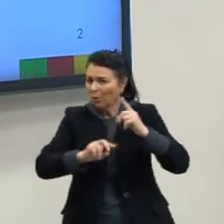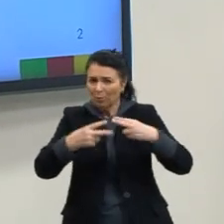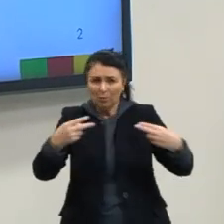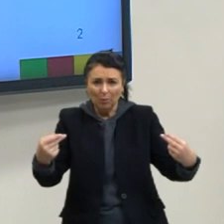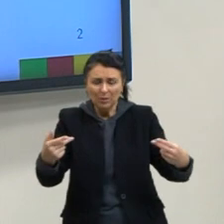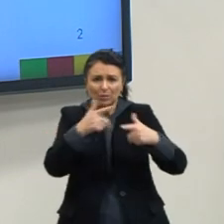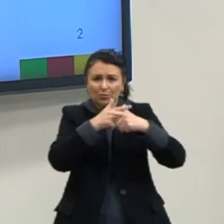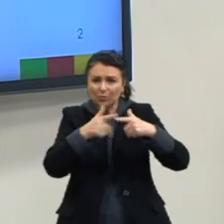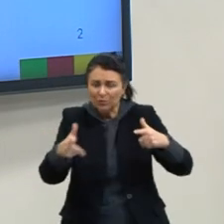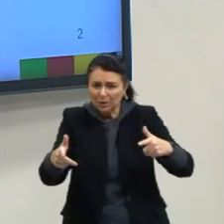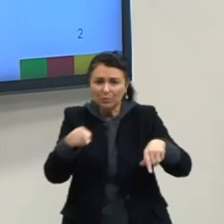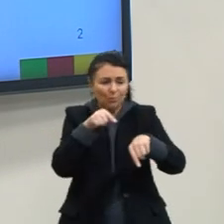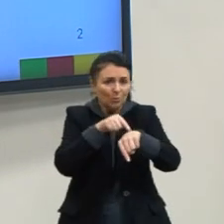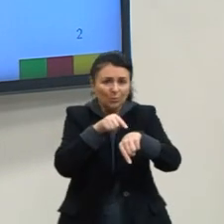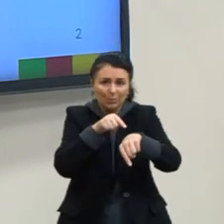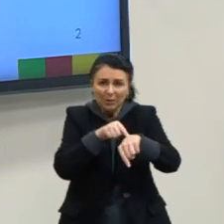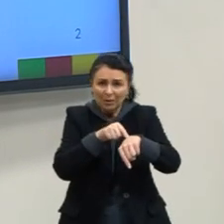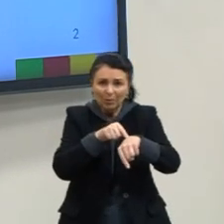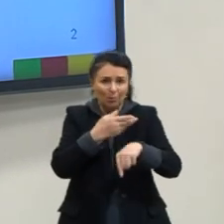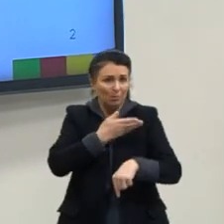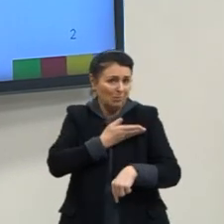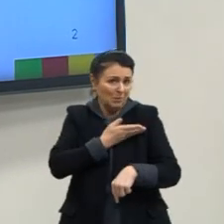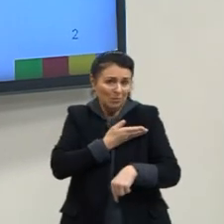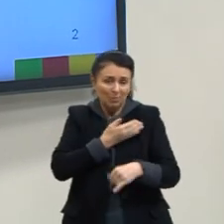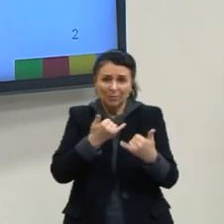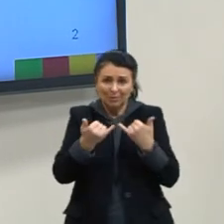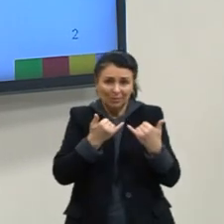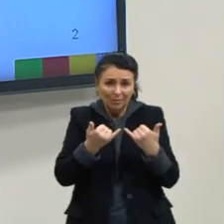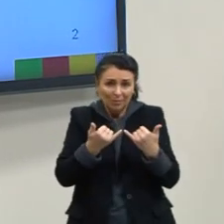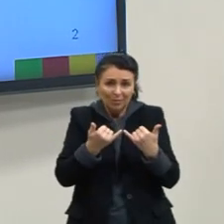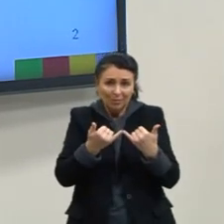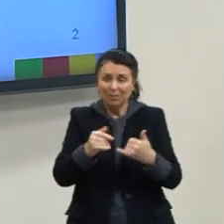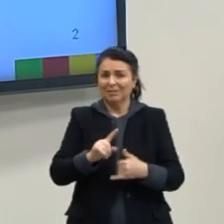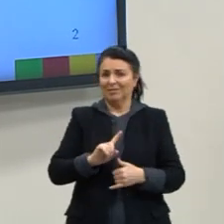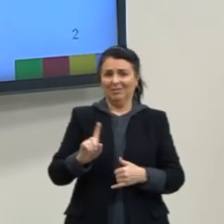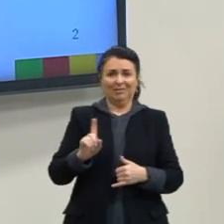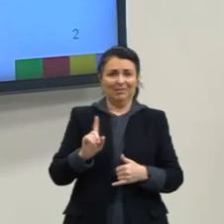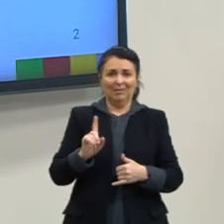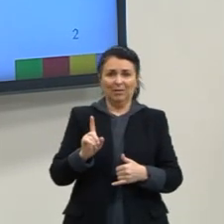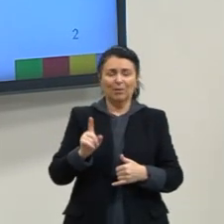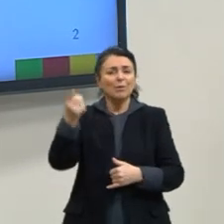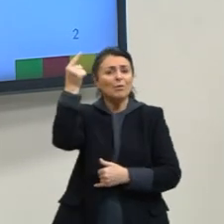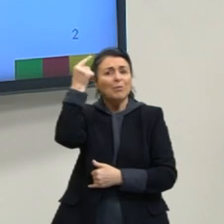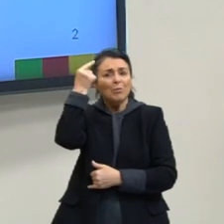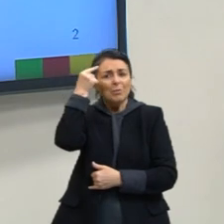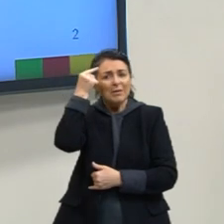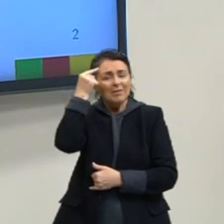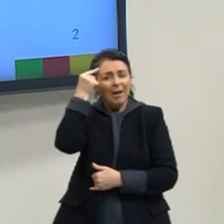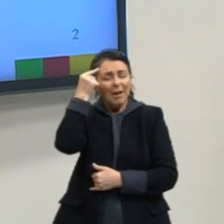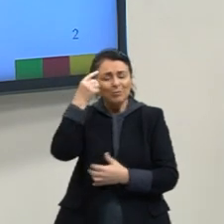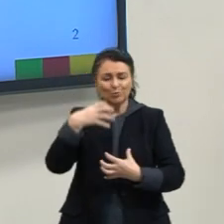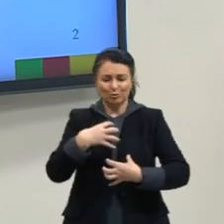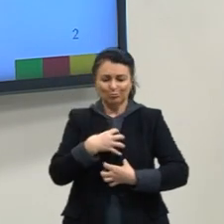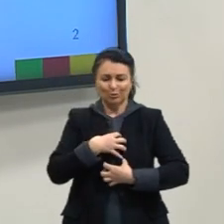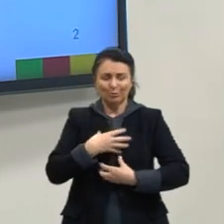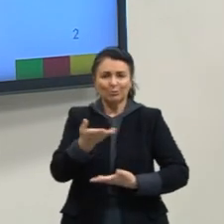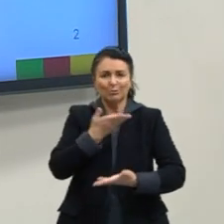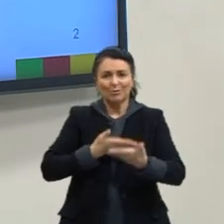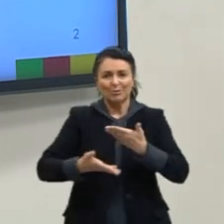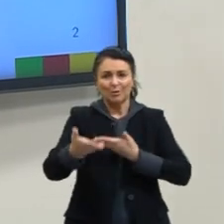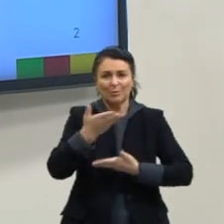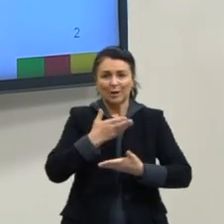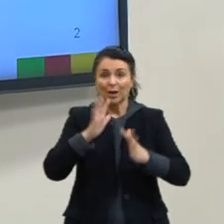divido o meu momento com alguém meu tempo não não é mesmo Então vamos pensar um pouquinho sobre esse ato de compartilhar que no